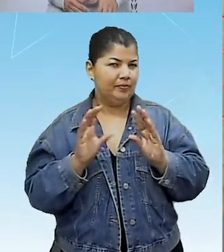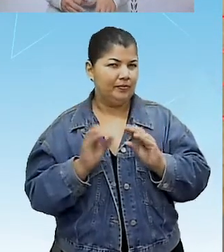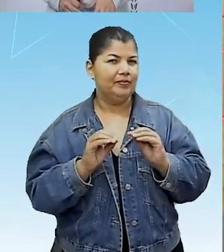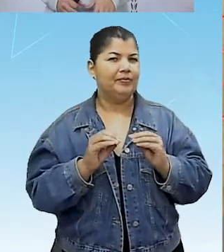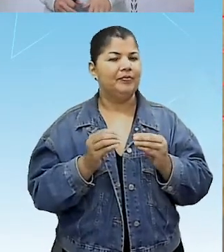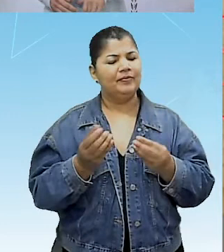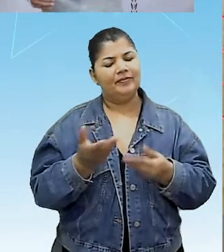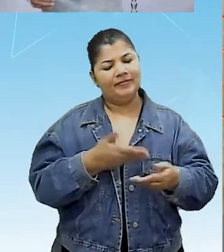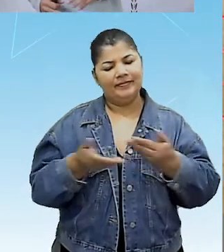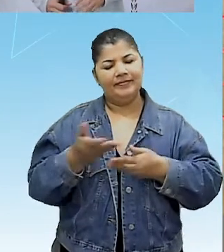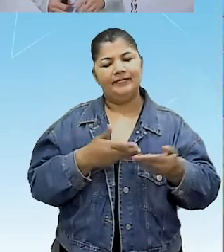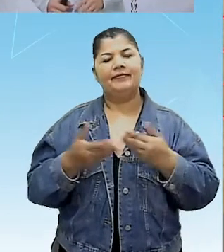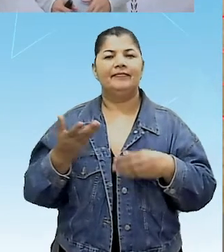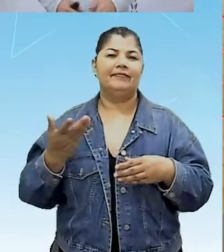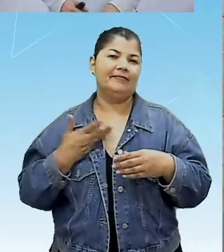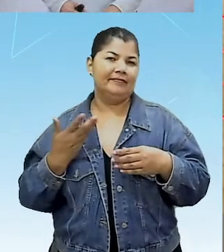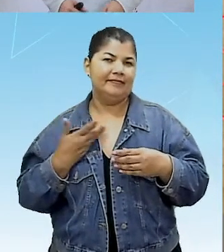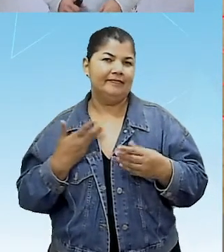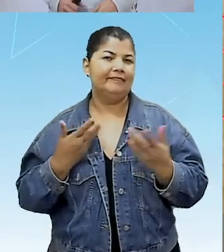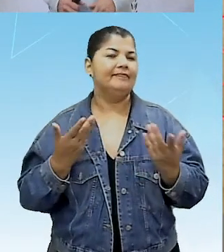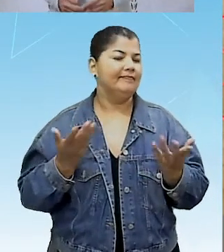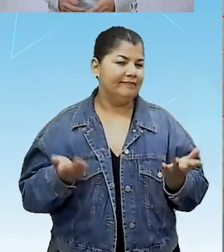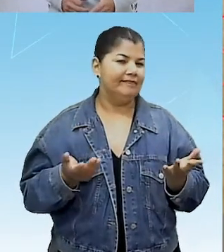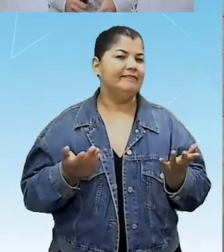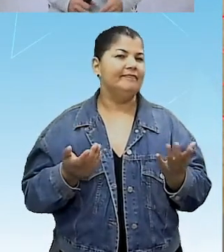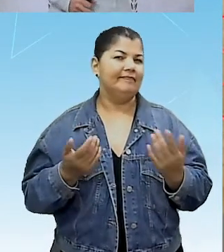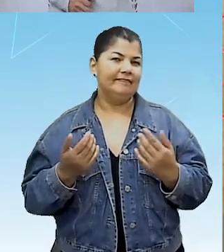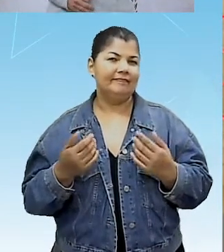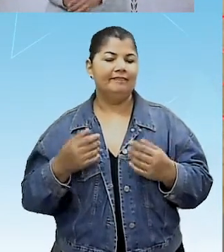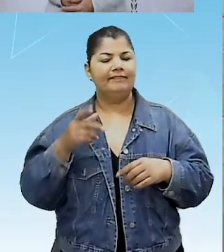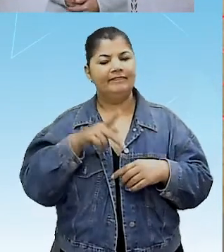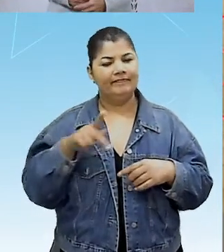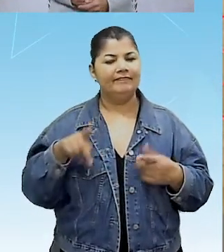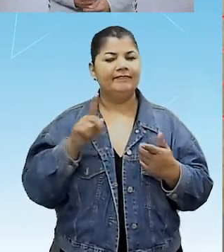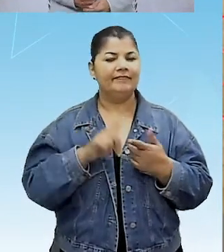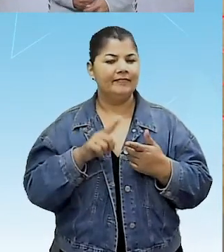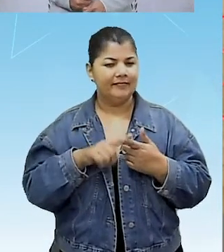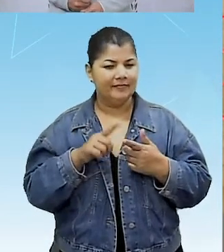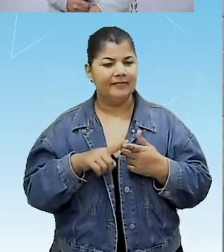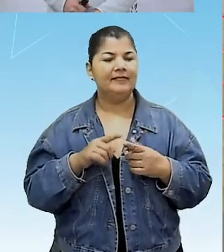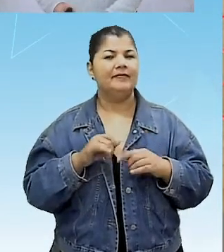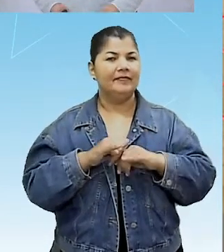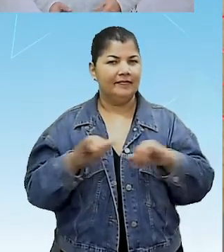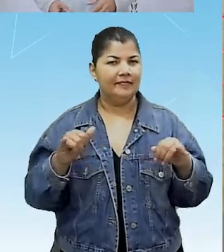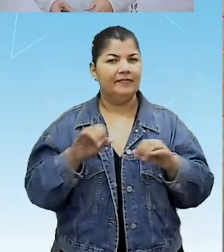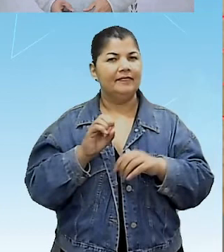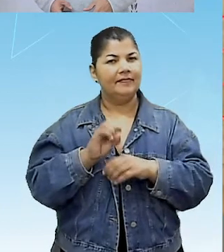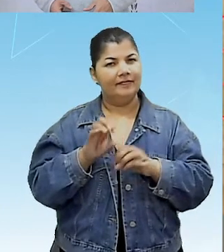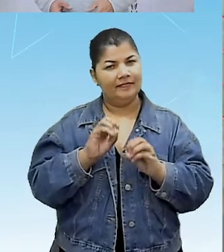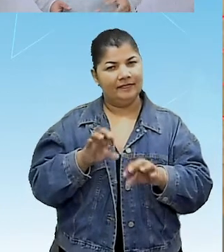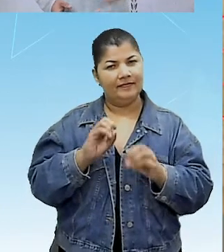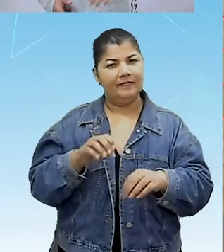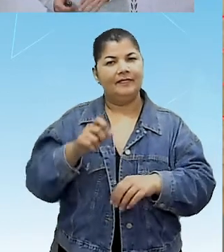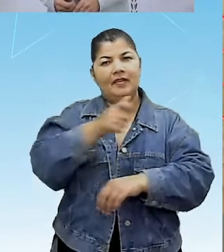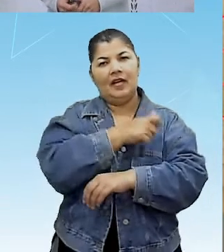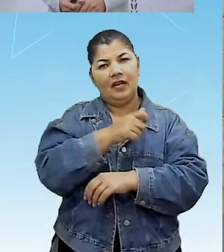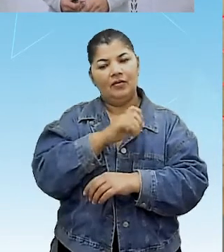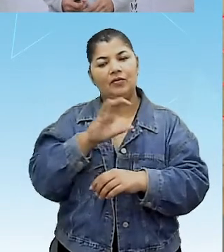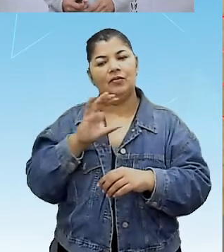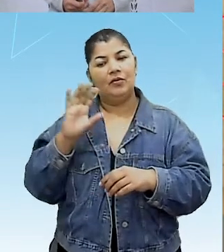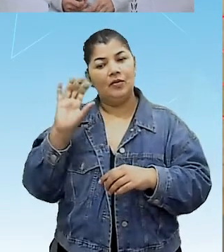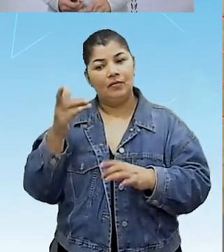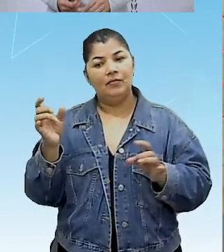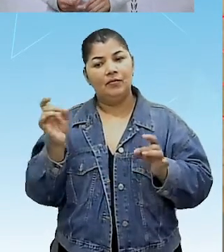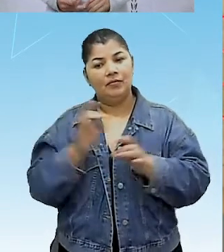seu colega ou os amigos aí de classe. Você, professor, passa essa tarefinha aí para seus alunos e quando você resolver, manda para a gente